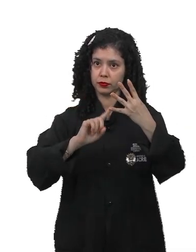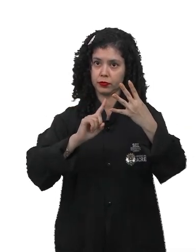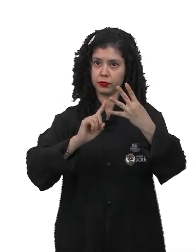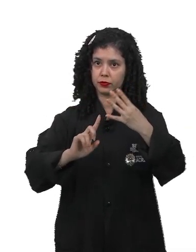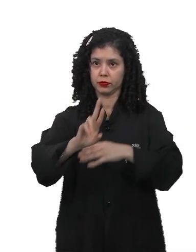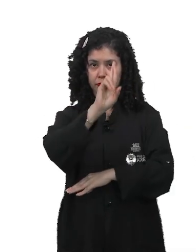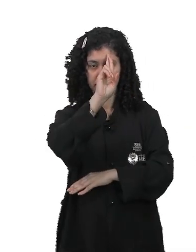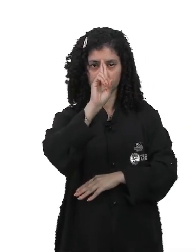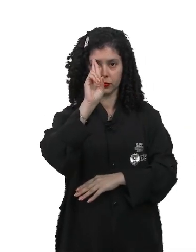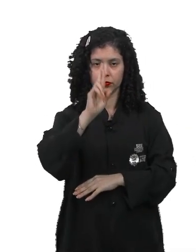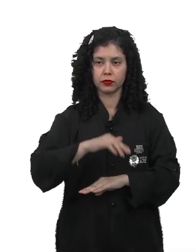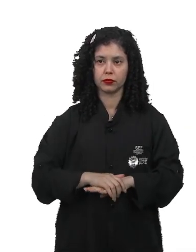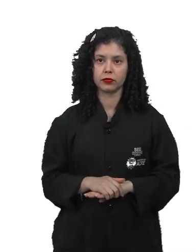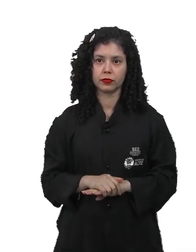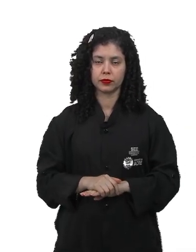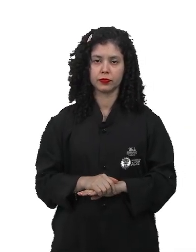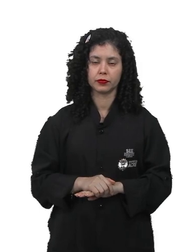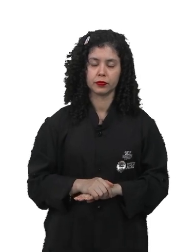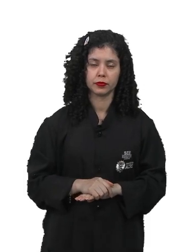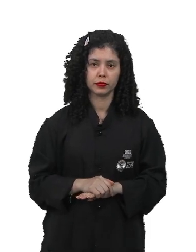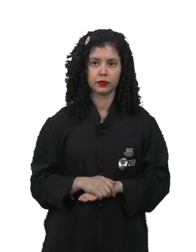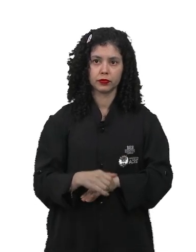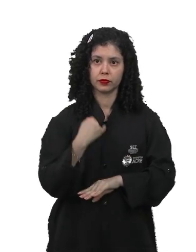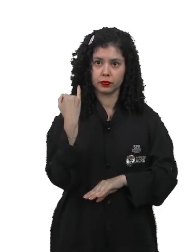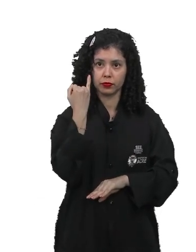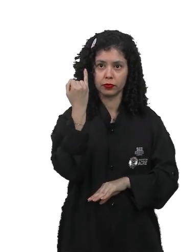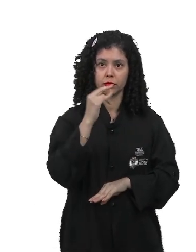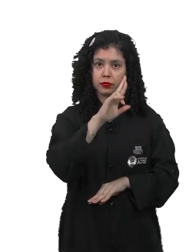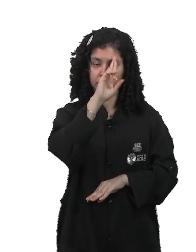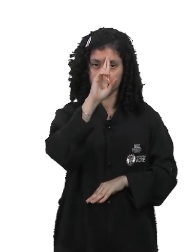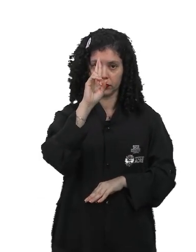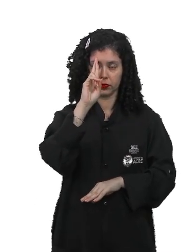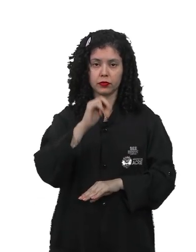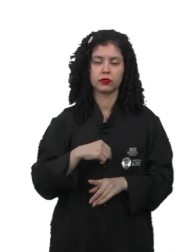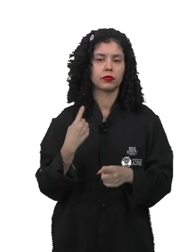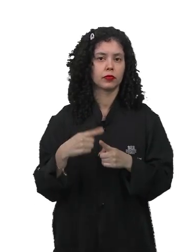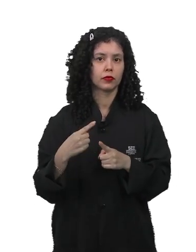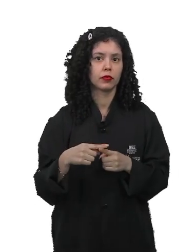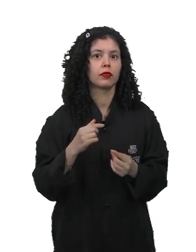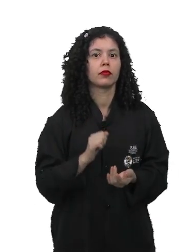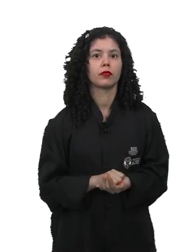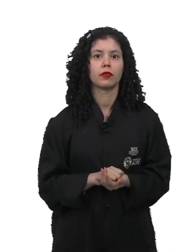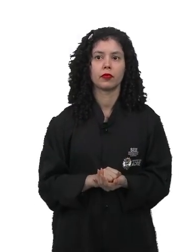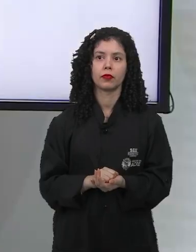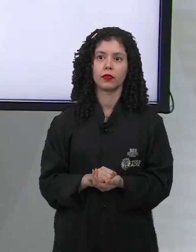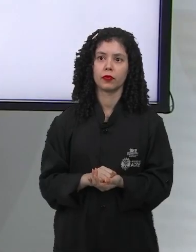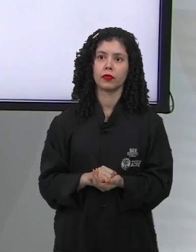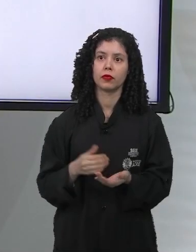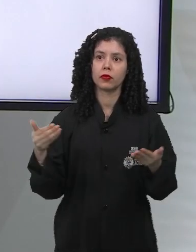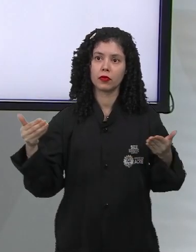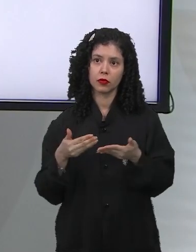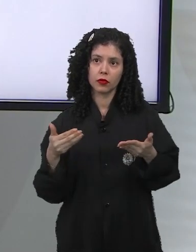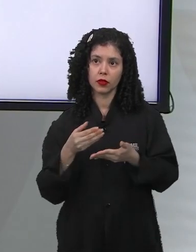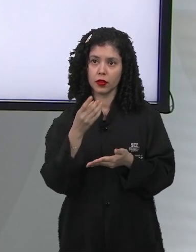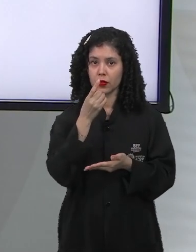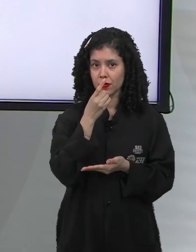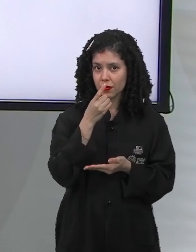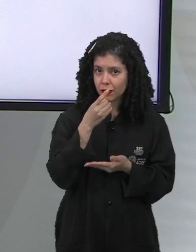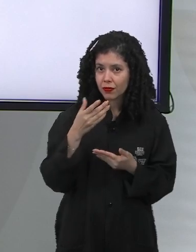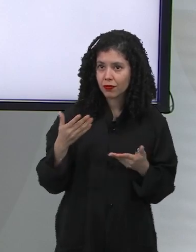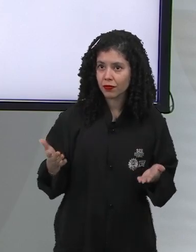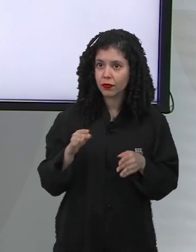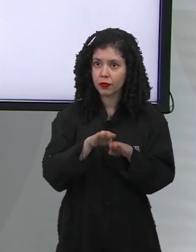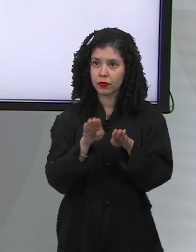políticos, históricos, principalmente os históricos. Por quê, gente? Não é de hoje que existem